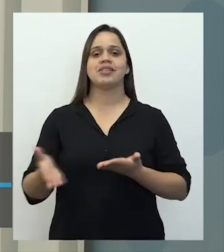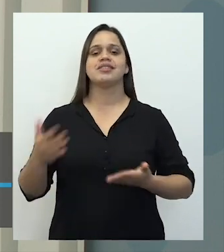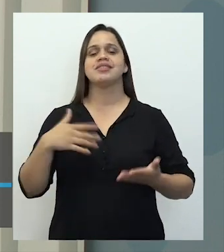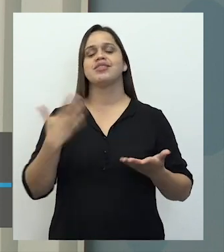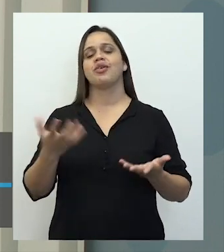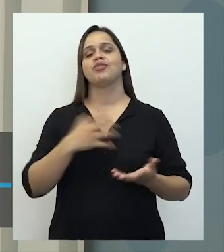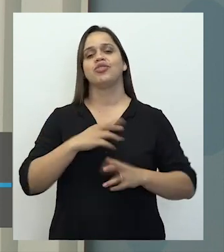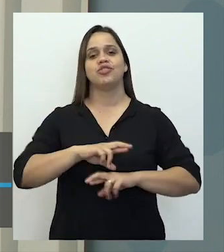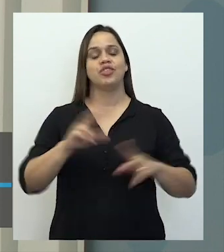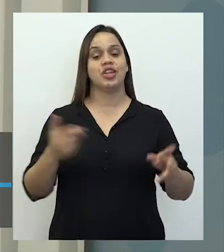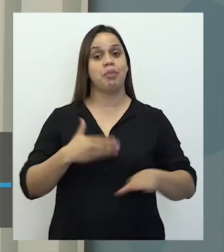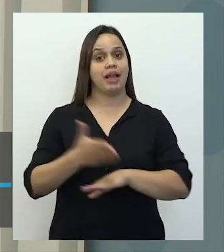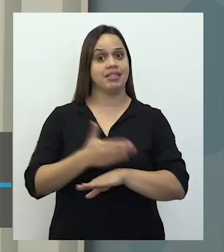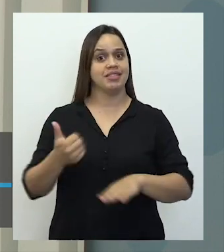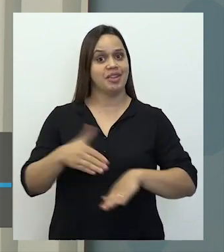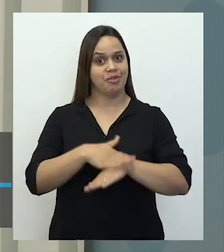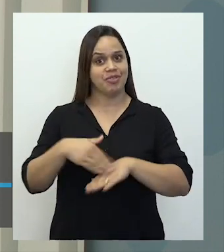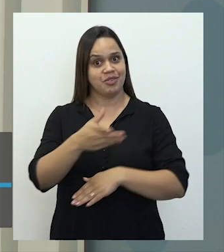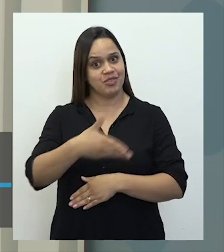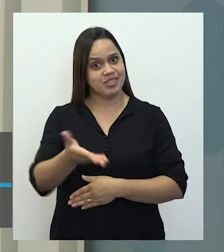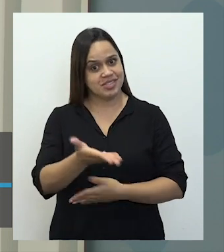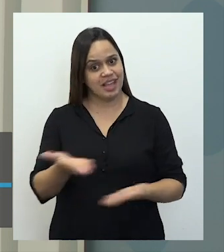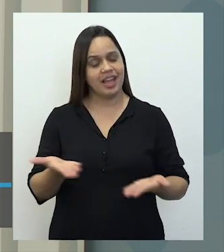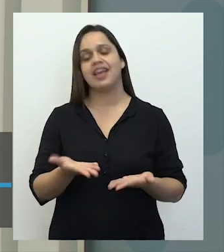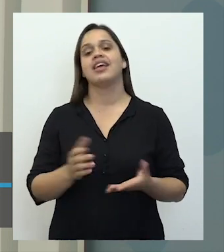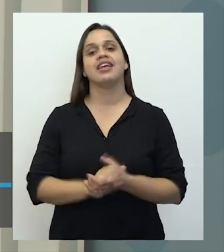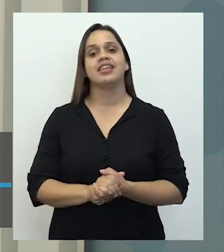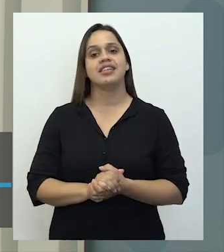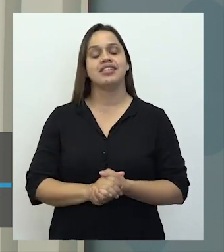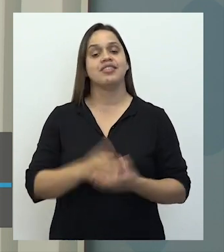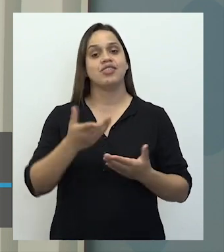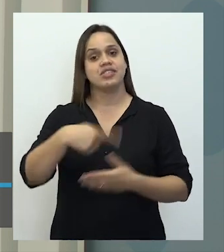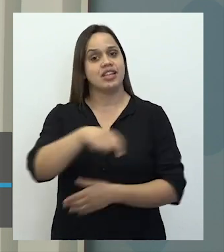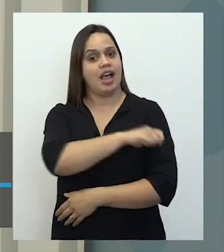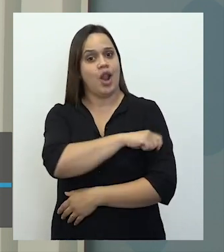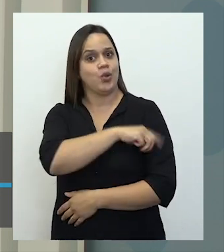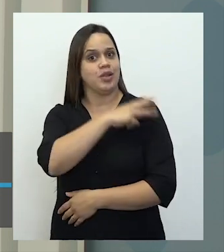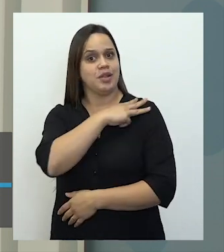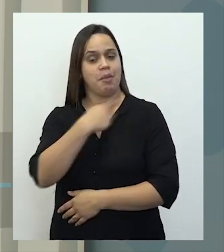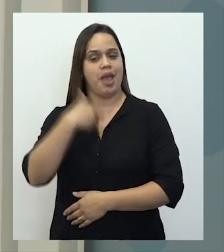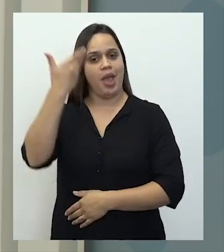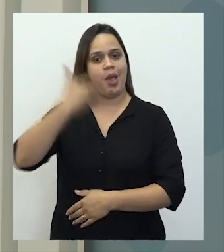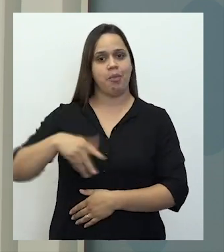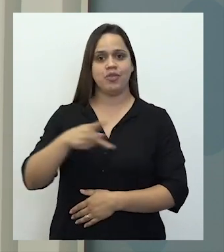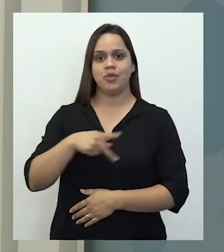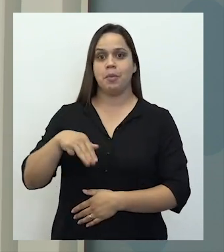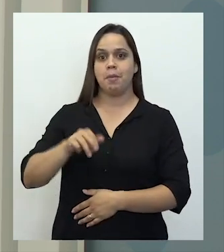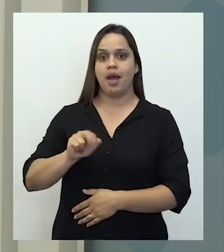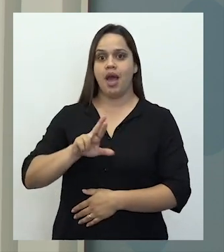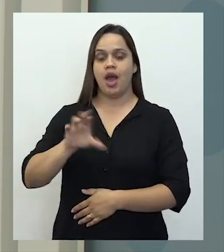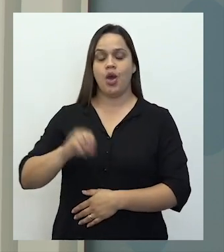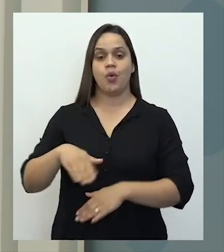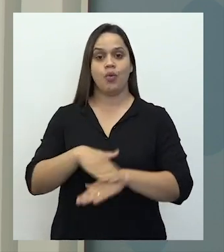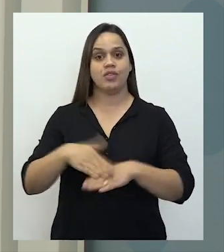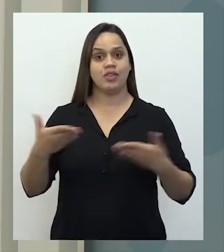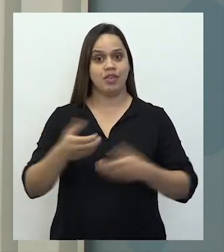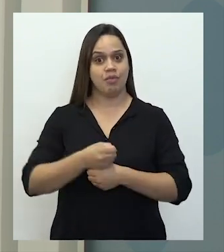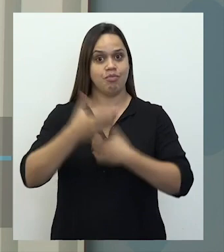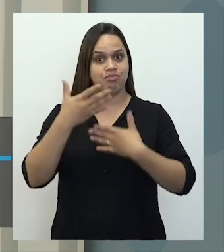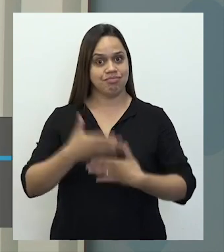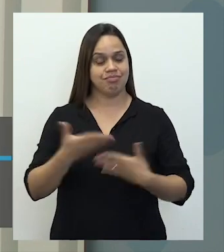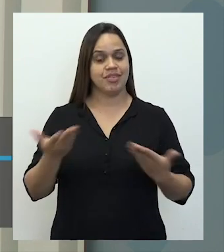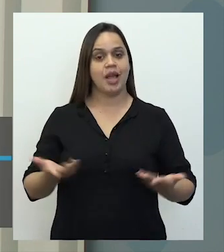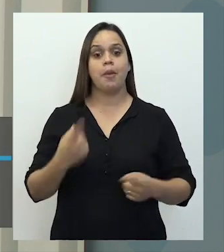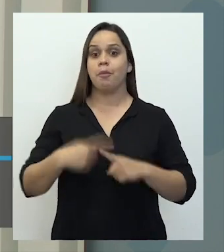pouquinho mais cedo falando com vocês, aula da terceira série, da terceira série do ensino médio. Eu sou o professor Mauro, vou estar aqui conversando com vocês aqui no chat. Por